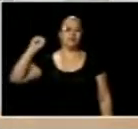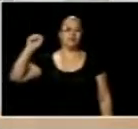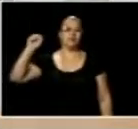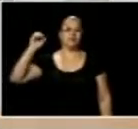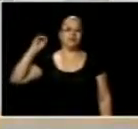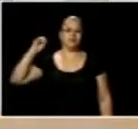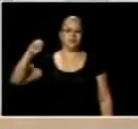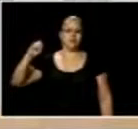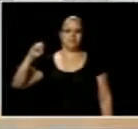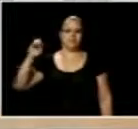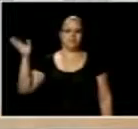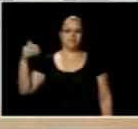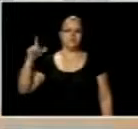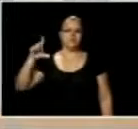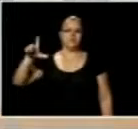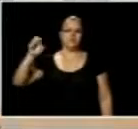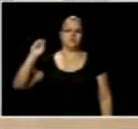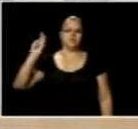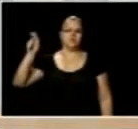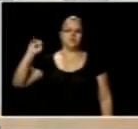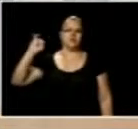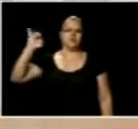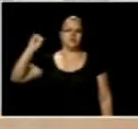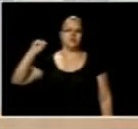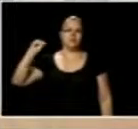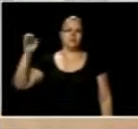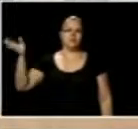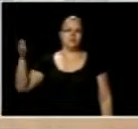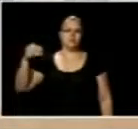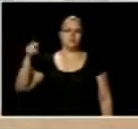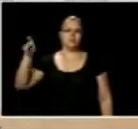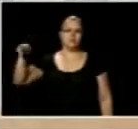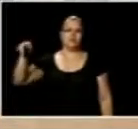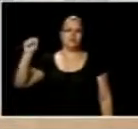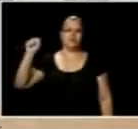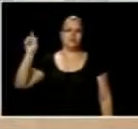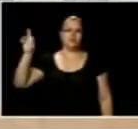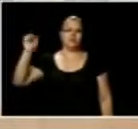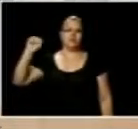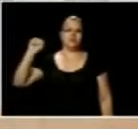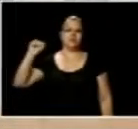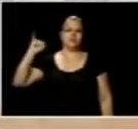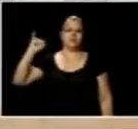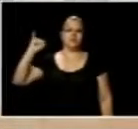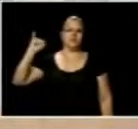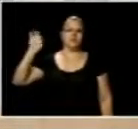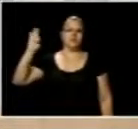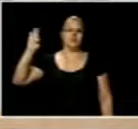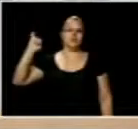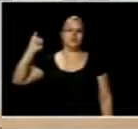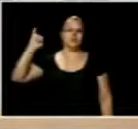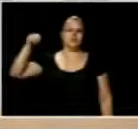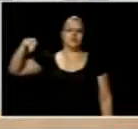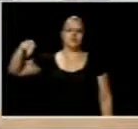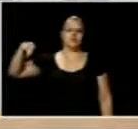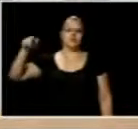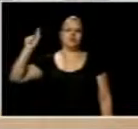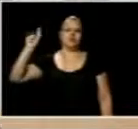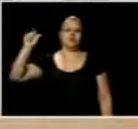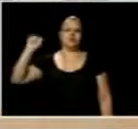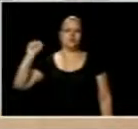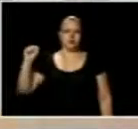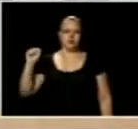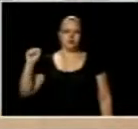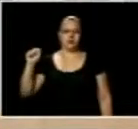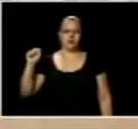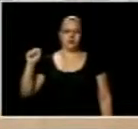Monteiro Lobato, mas nós não exploramos. Daqui a pouco outro município vai adotar a Cuca e vai levar para lá e nós não vamos fazer